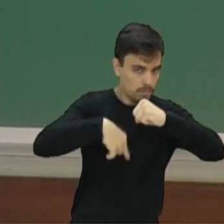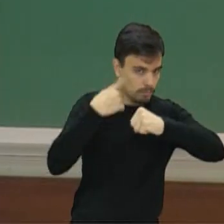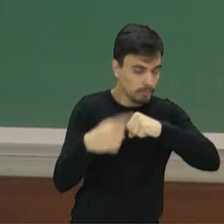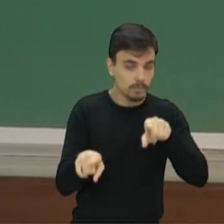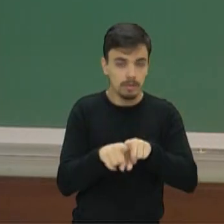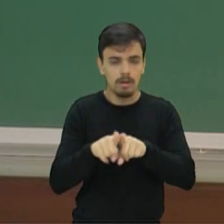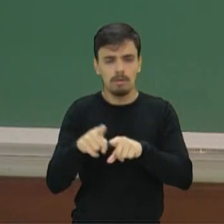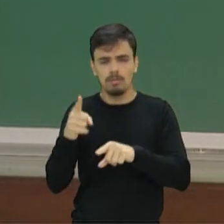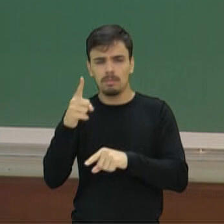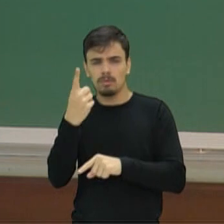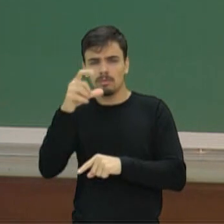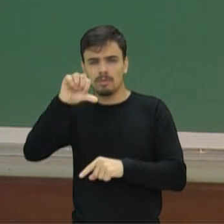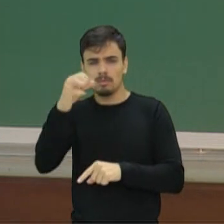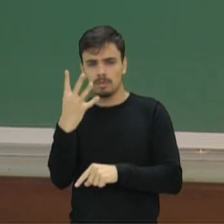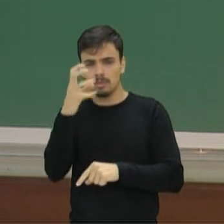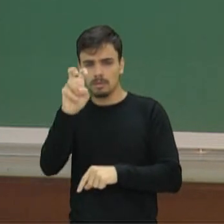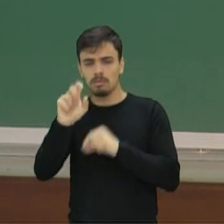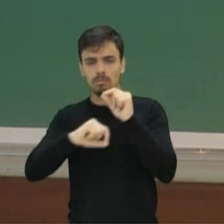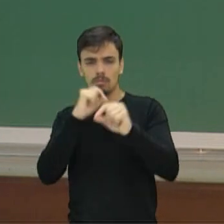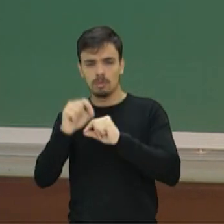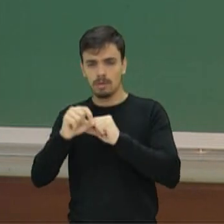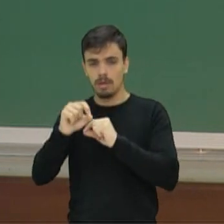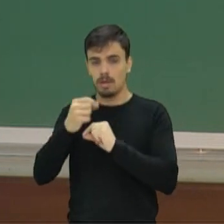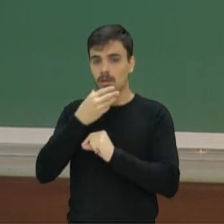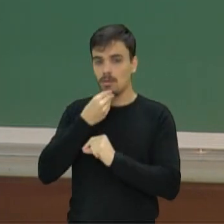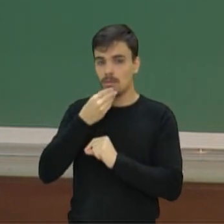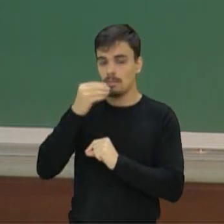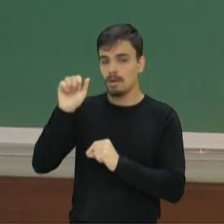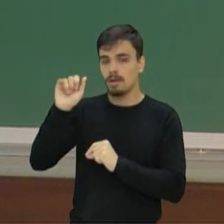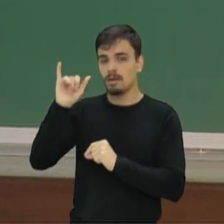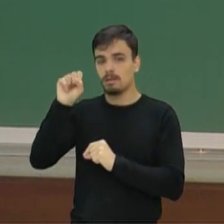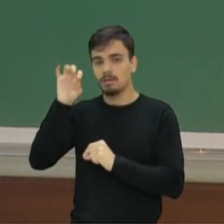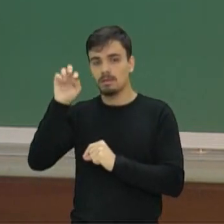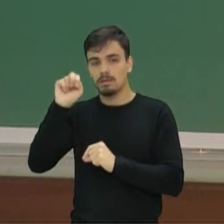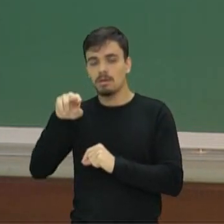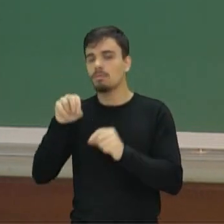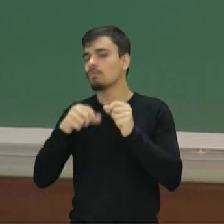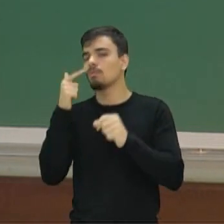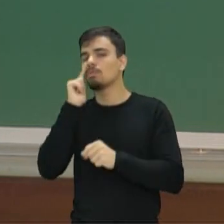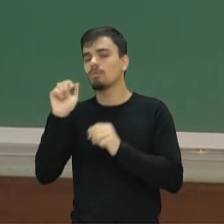em 1945 que Einstein conseguiu, juntamente